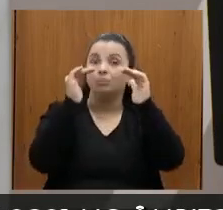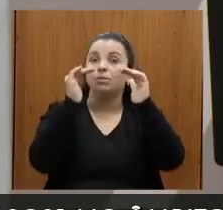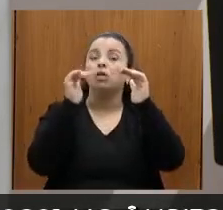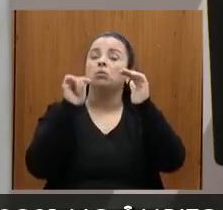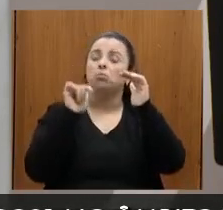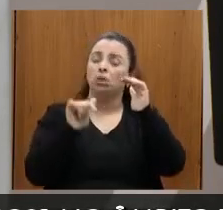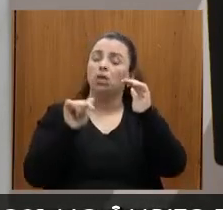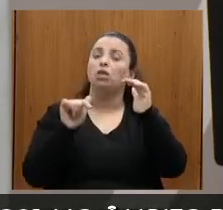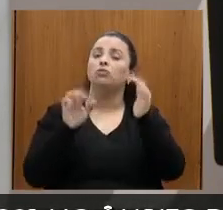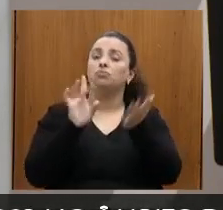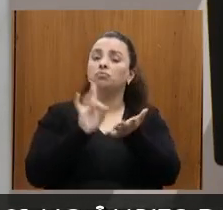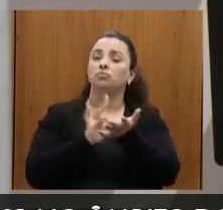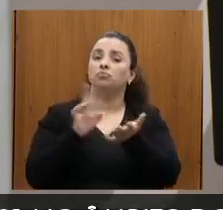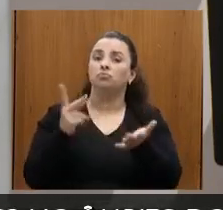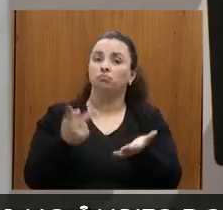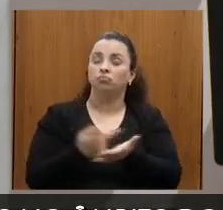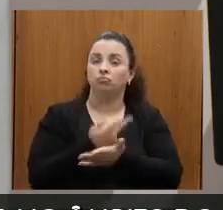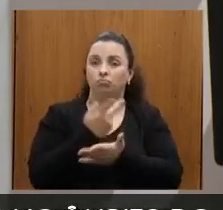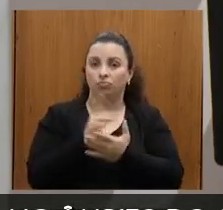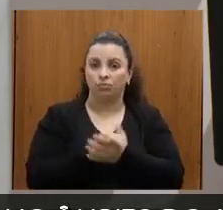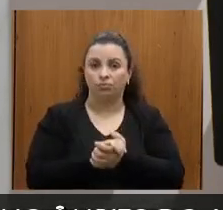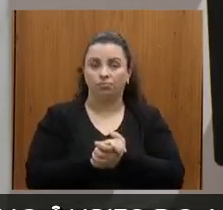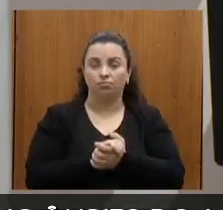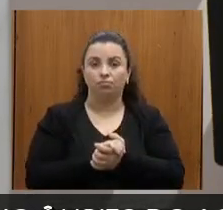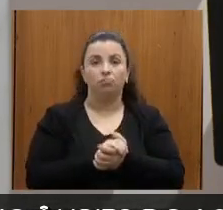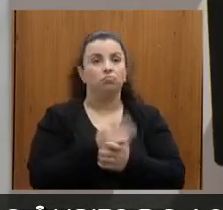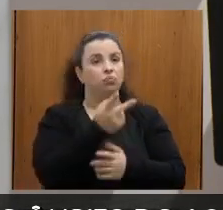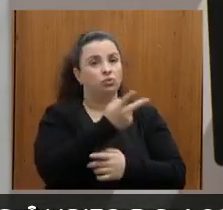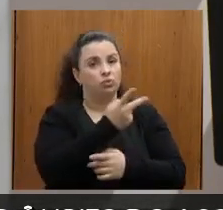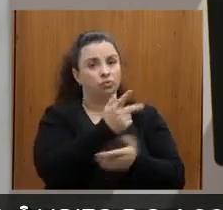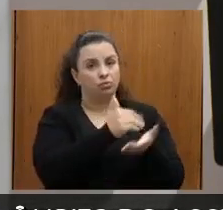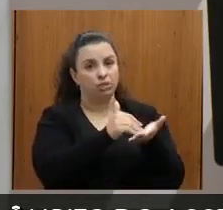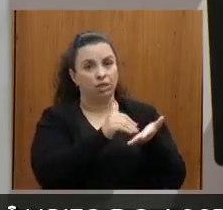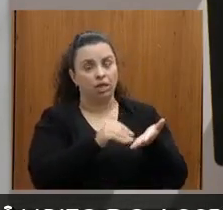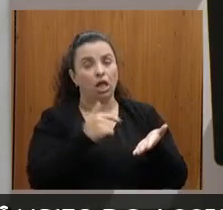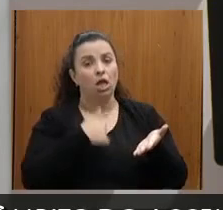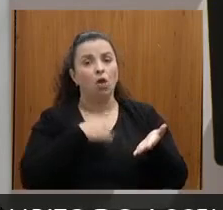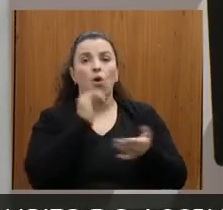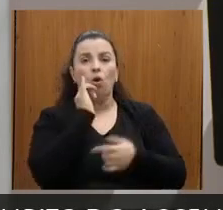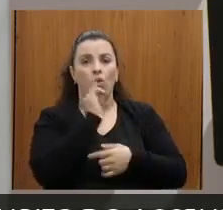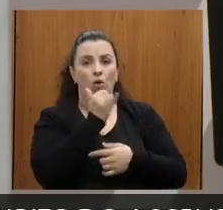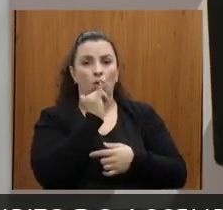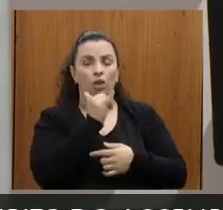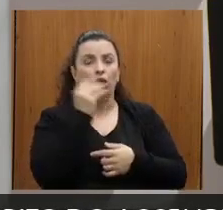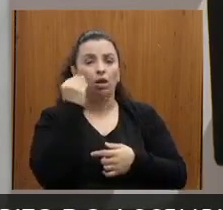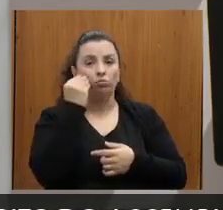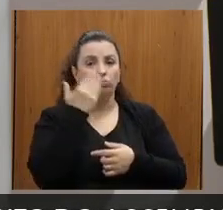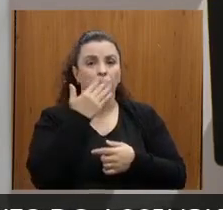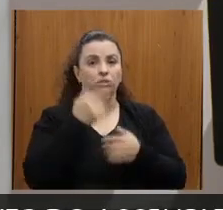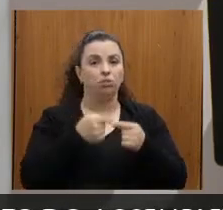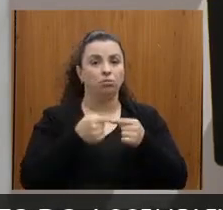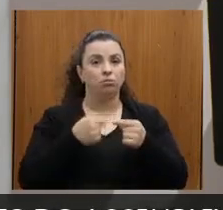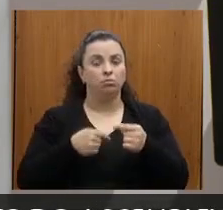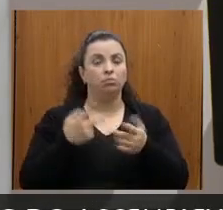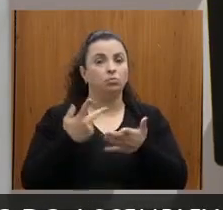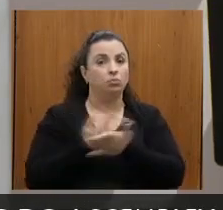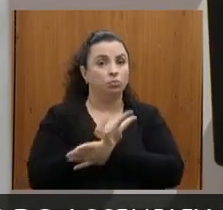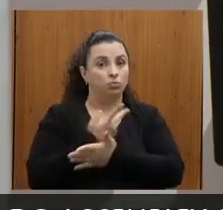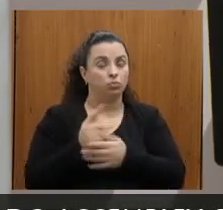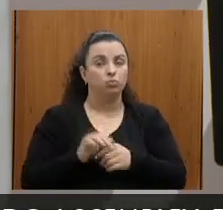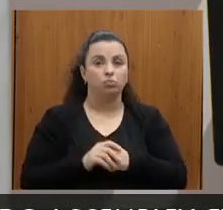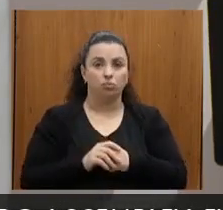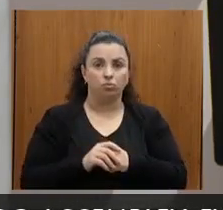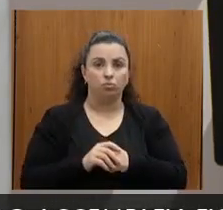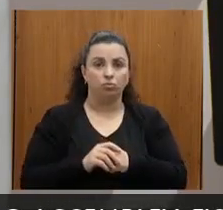aconteça. eu quero citar aqui, secretário e secretário, um exemplo que aconteceu na semana passada, um